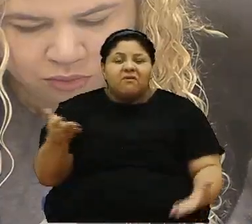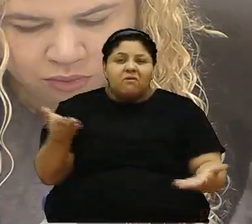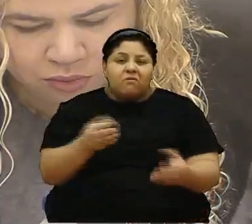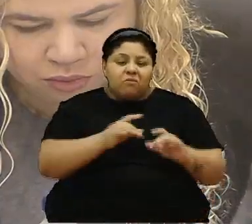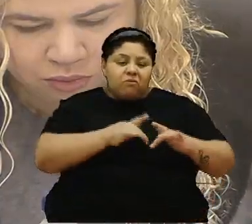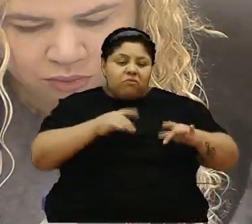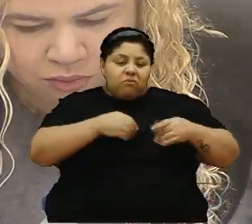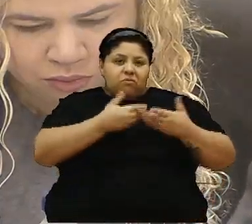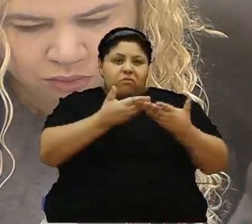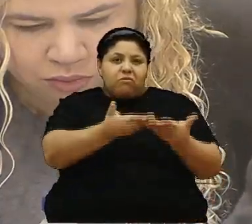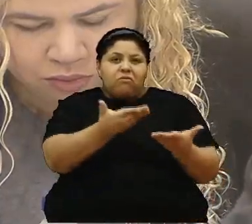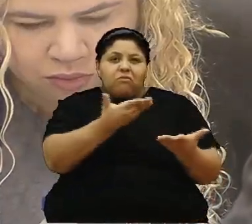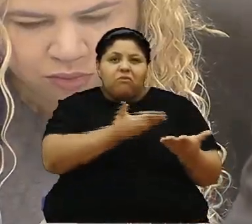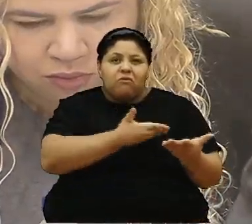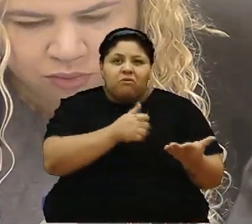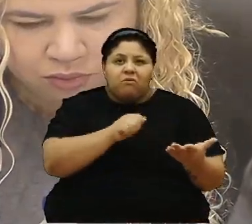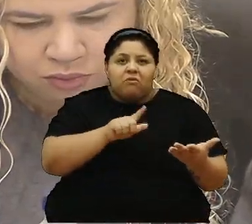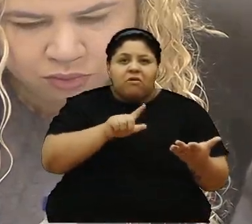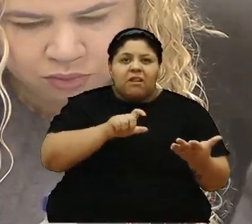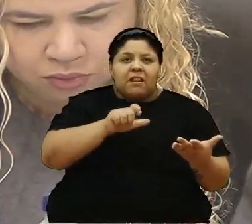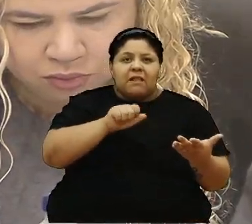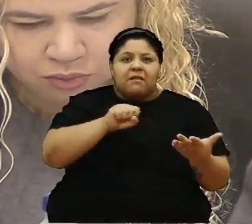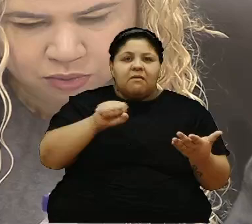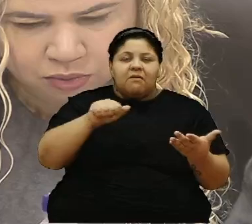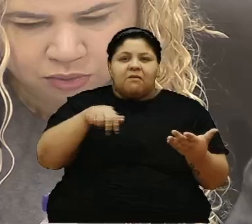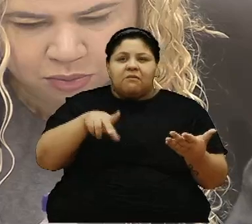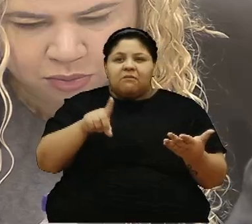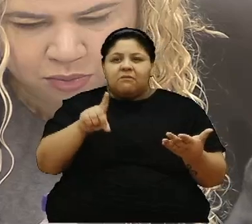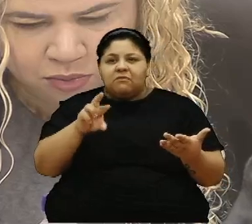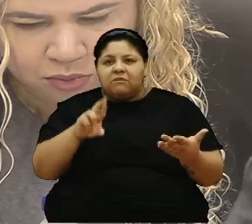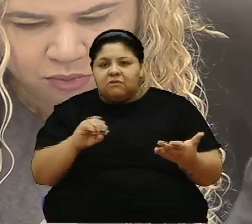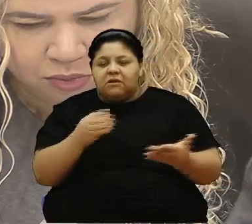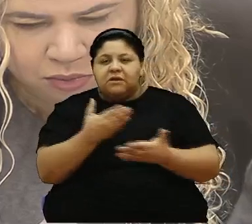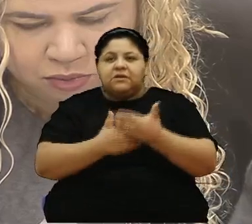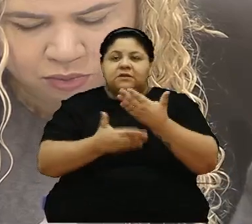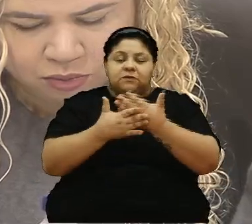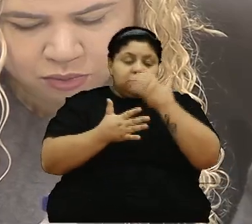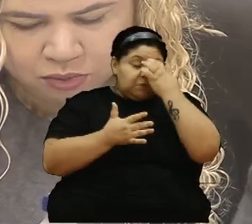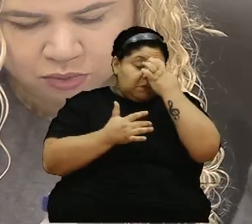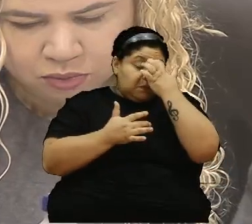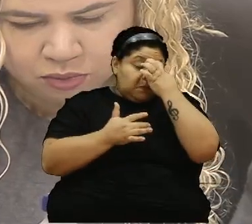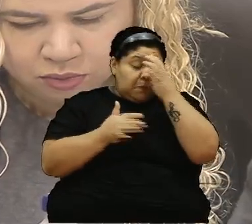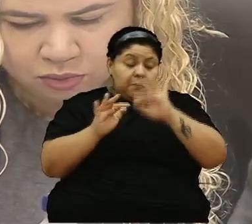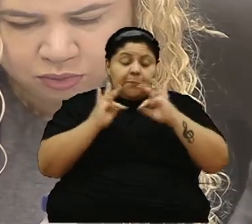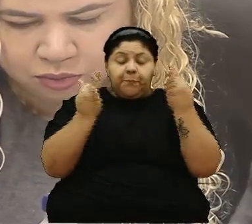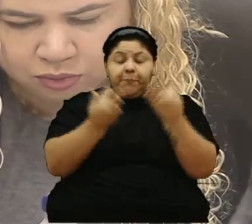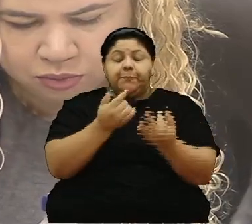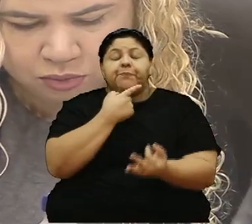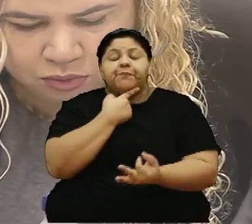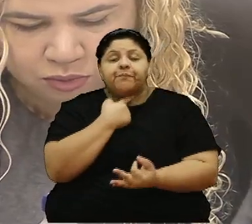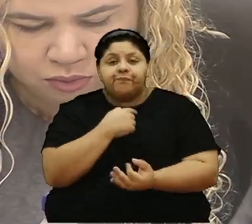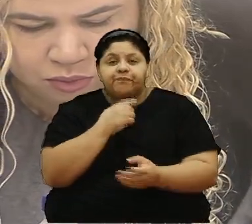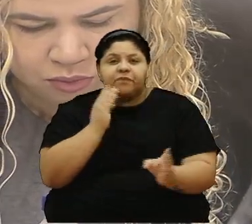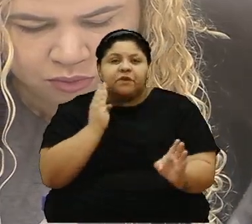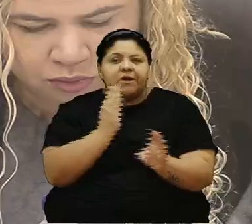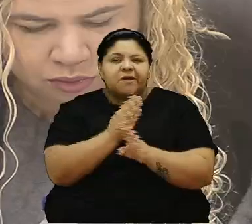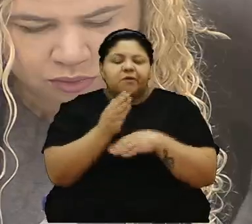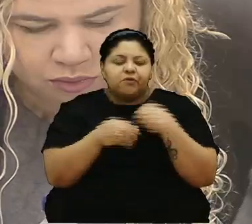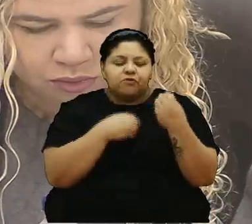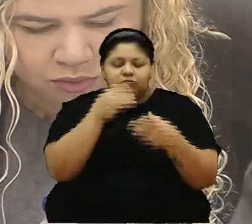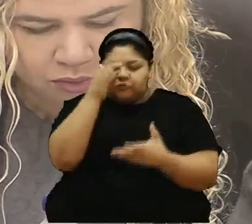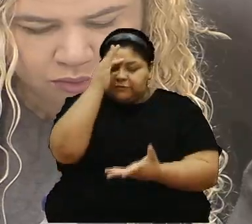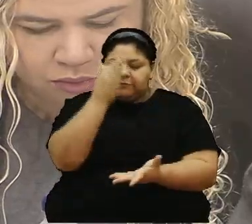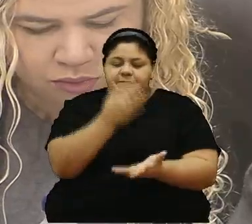solidariedade ao meu grande amigo Alessandro Comandulli, irmão, e a todos os familiares, desejando que encontrem consolo na fé,